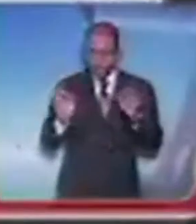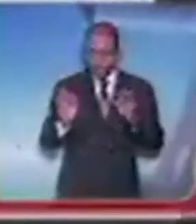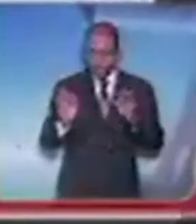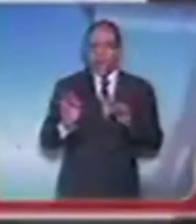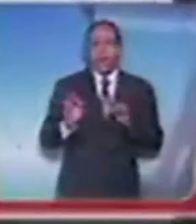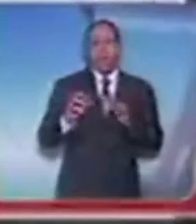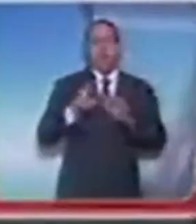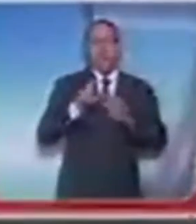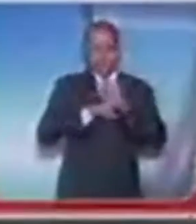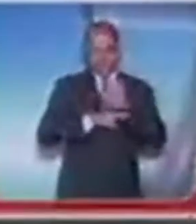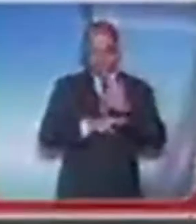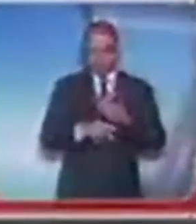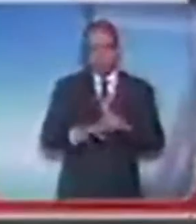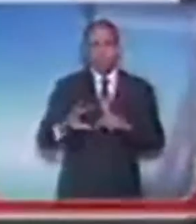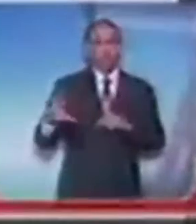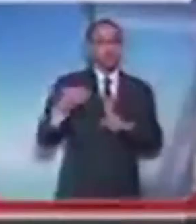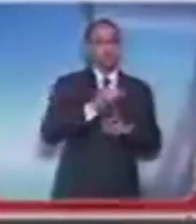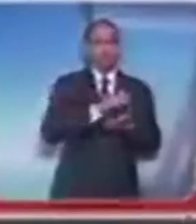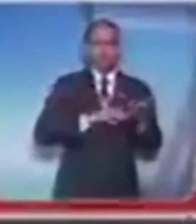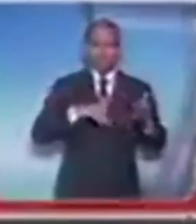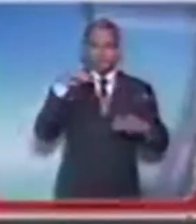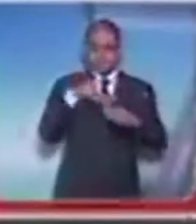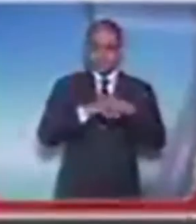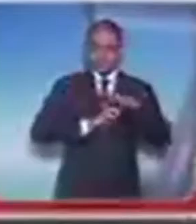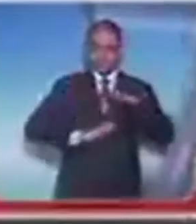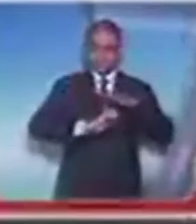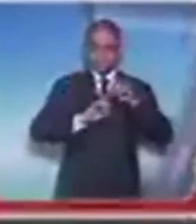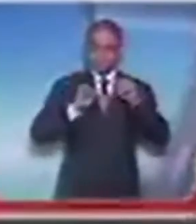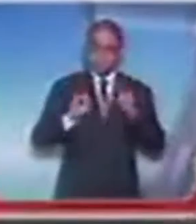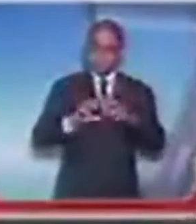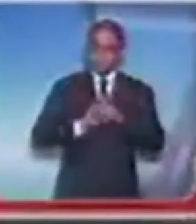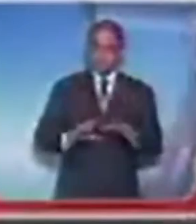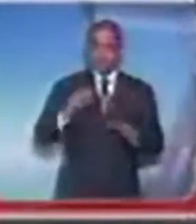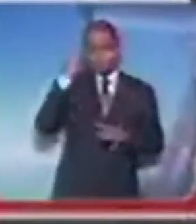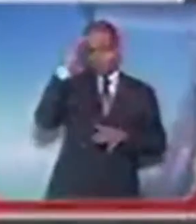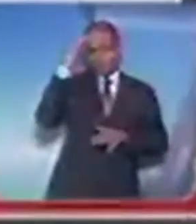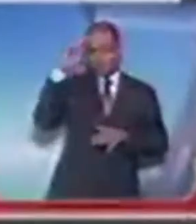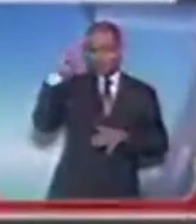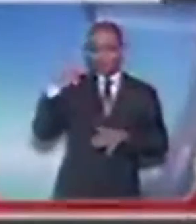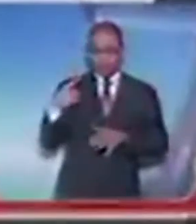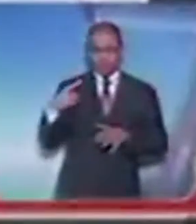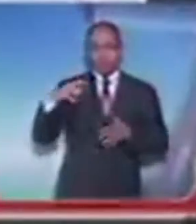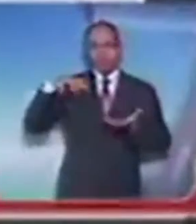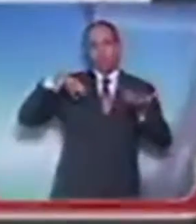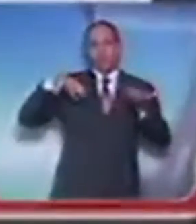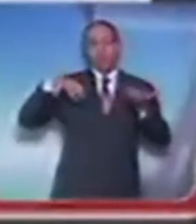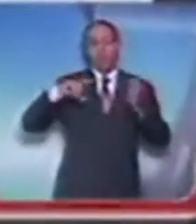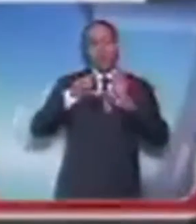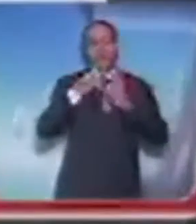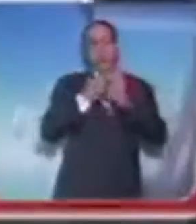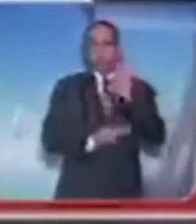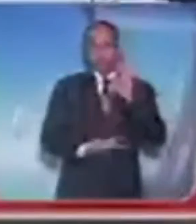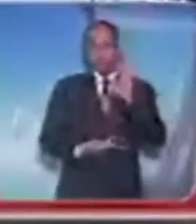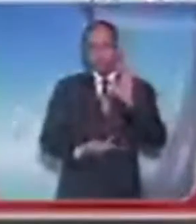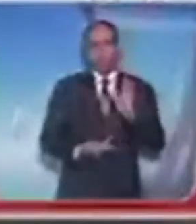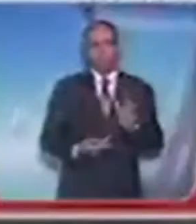regra, todas as atividades das empresas poderão ser terceirizadas, esse é o entendimento da Câmara dos Deputados, e agora o projeto segue ao Senado.